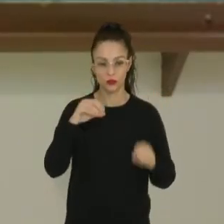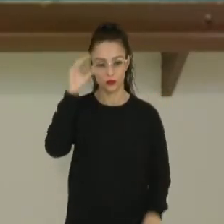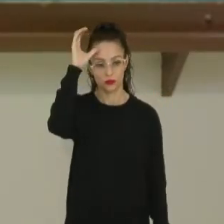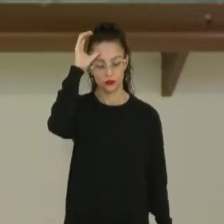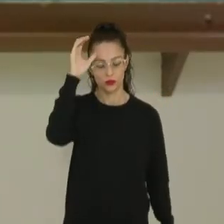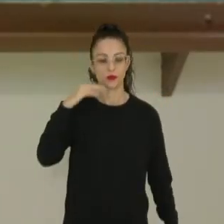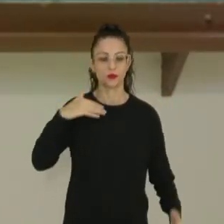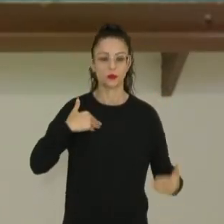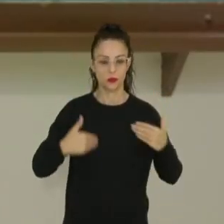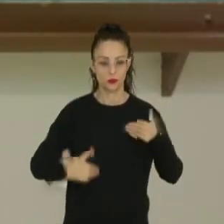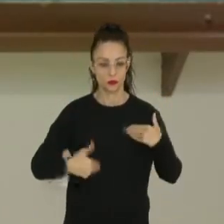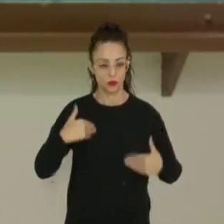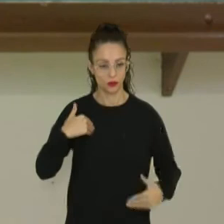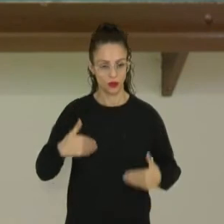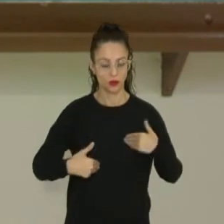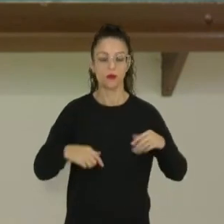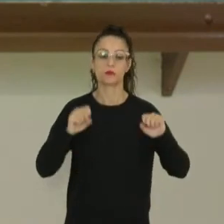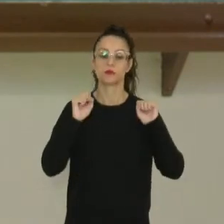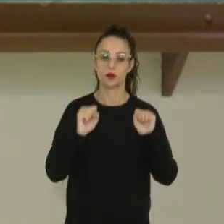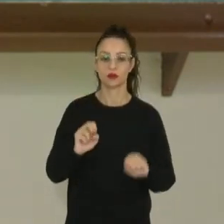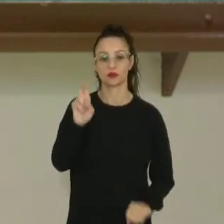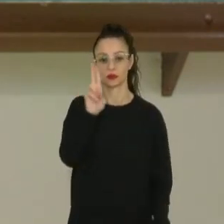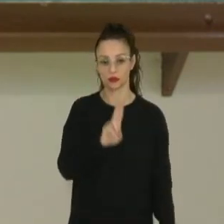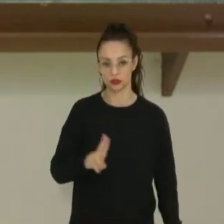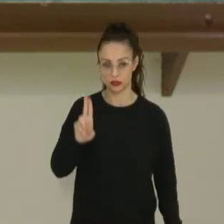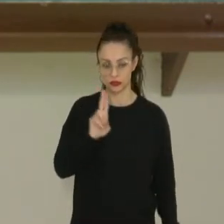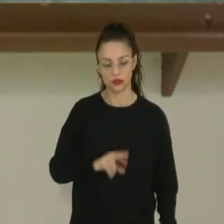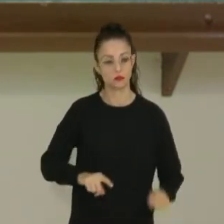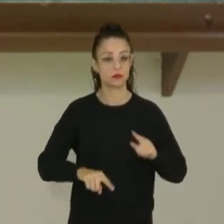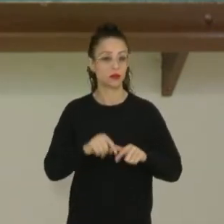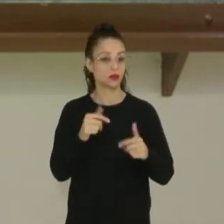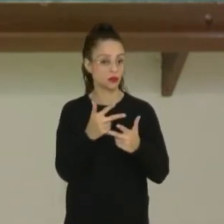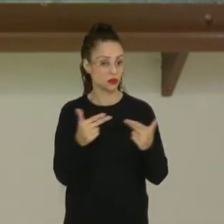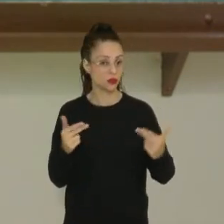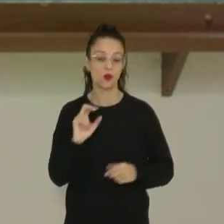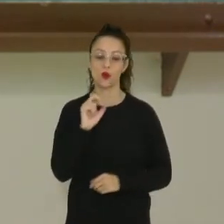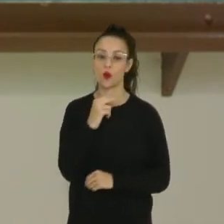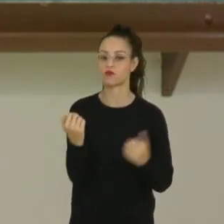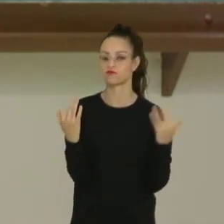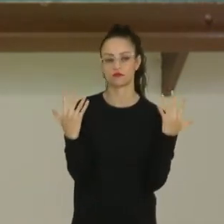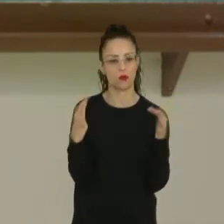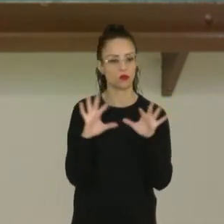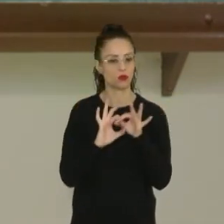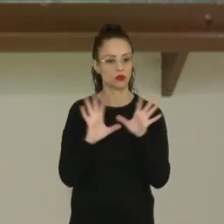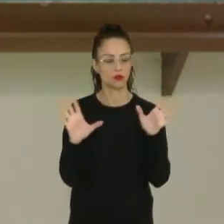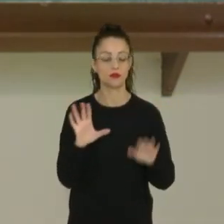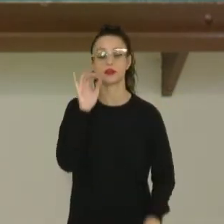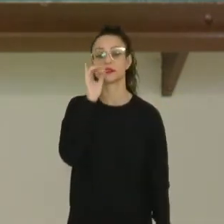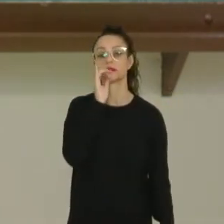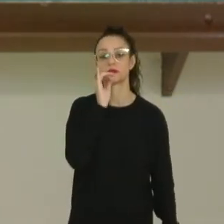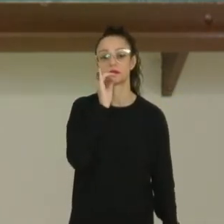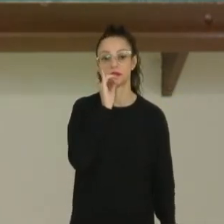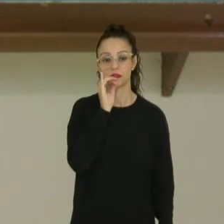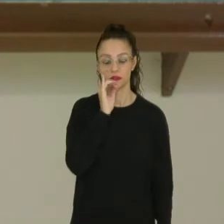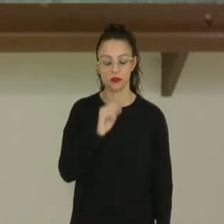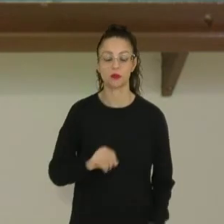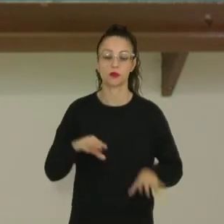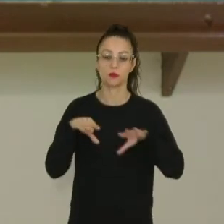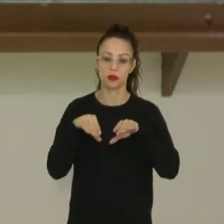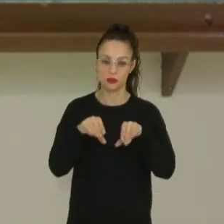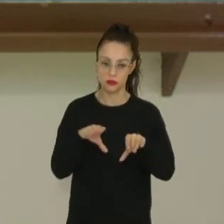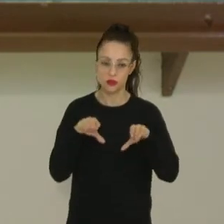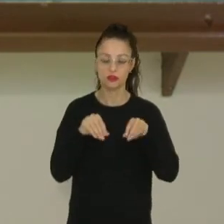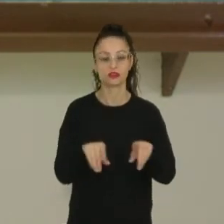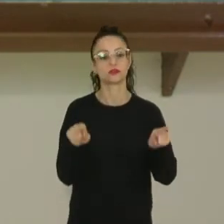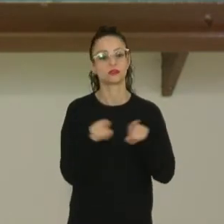conscientização corporal, né? Ela pode ser utilizado acessórios ou mãos livres. Aqui nós temos um exemplo, né, da massagem,